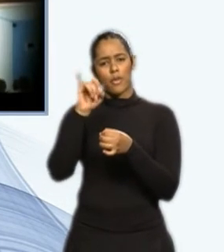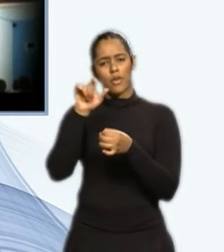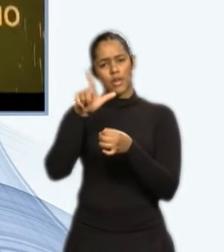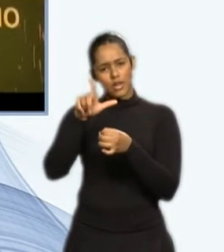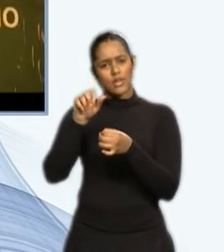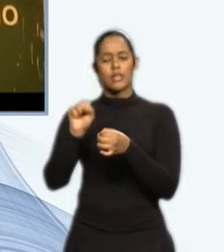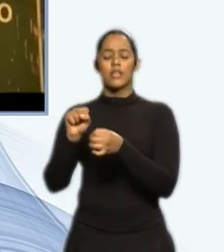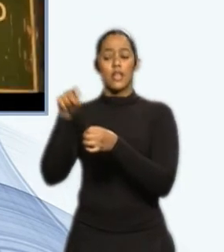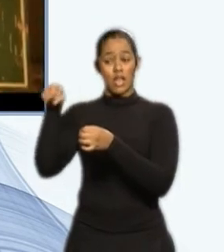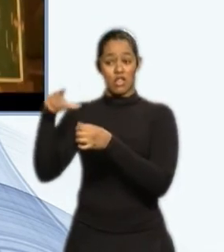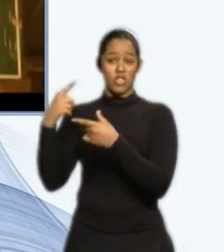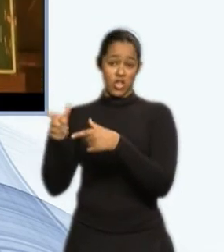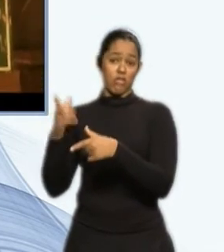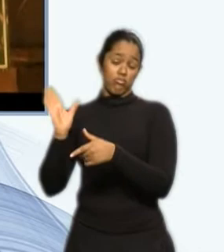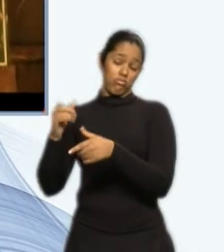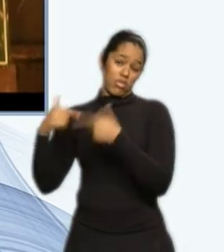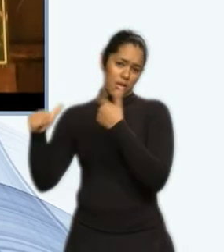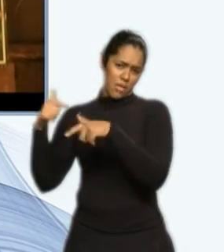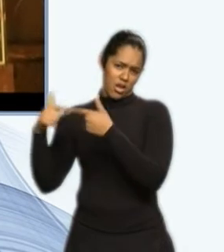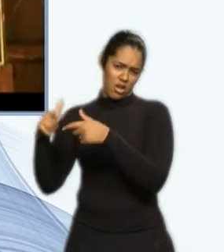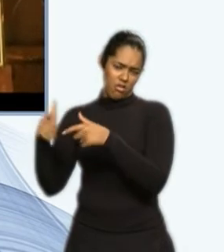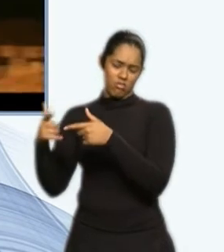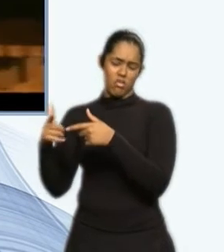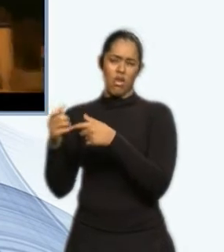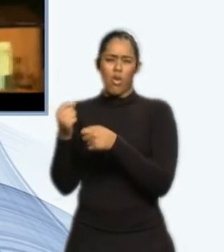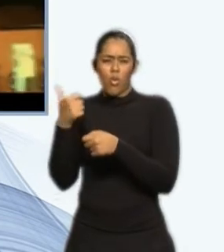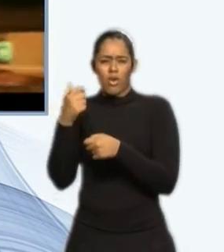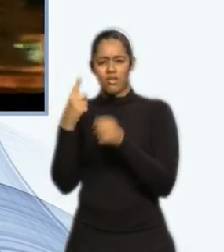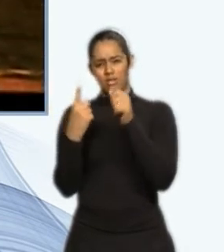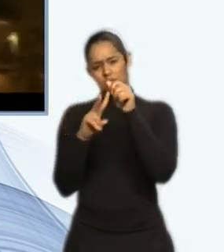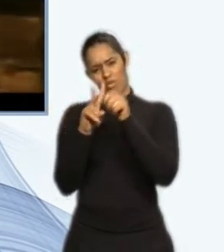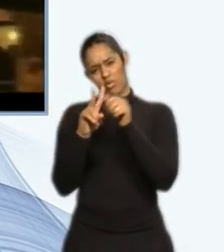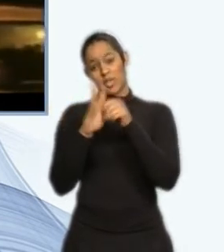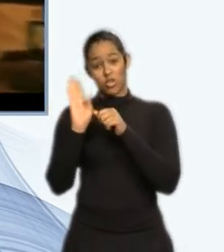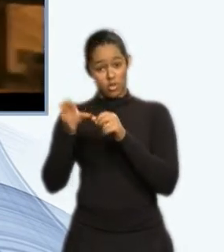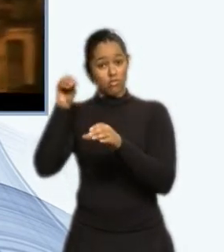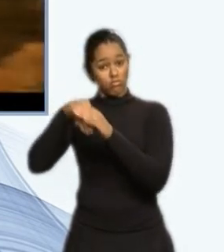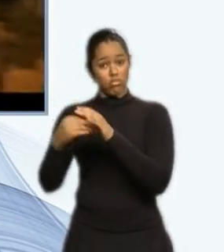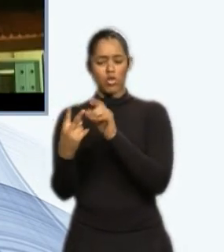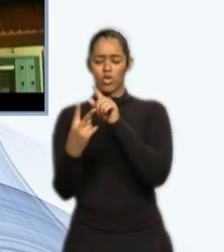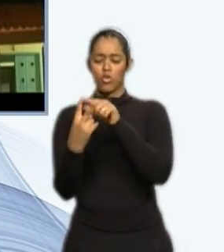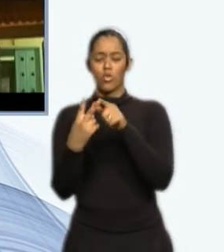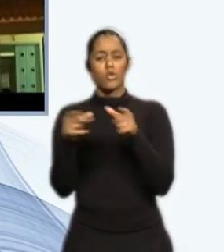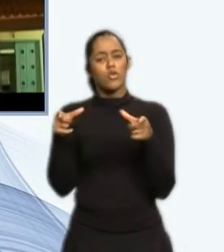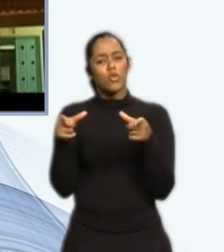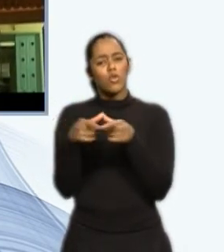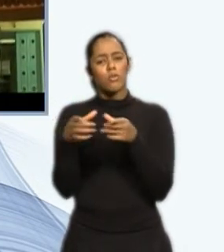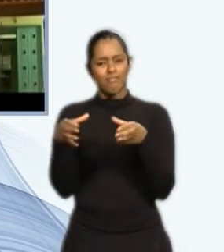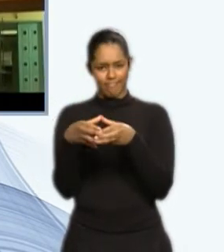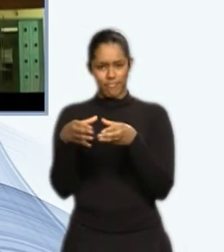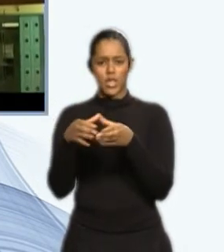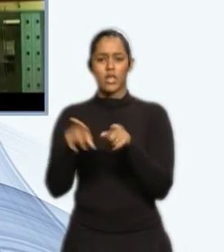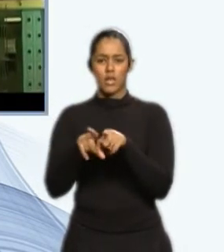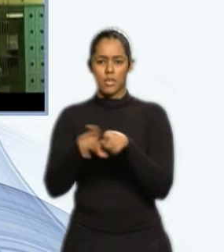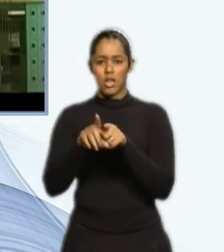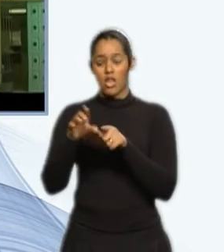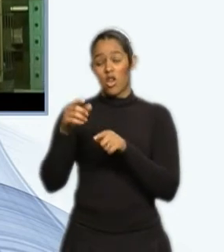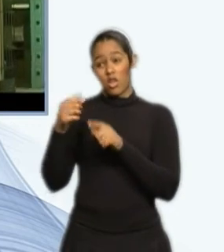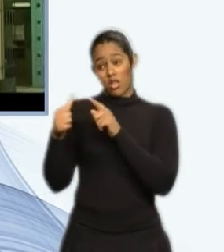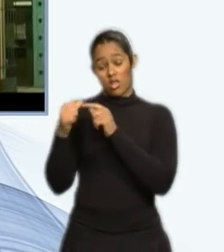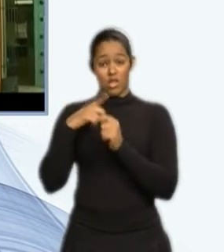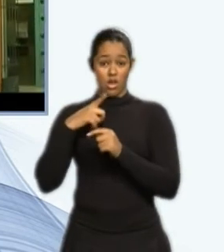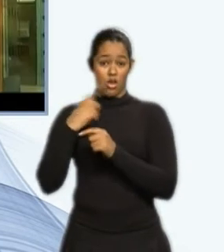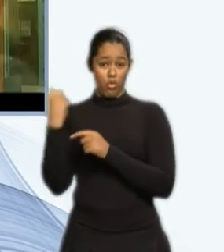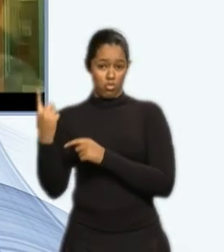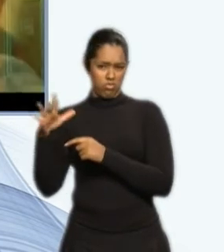General Mainá estamos trabalhando já há quase 2 meses. Já implantamos 2 pequenos grupos, um com mais ou